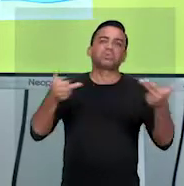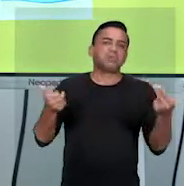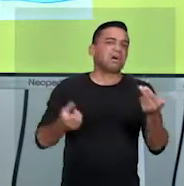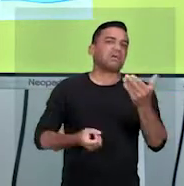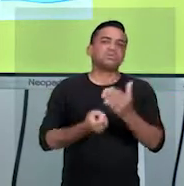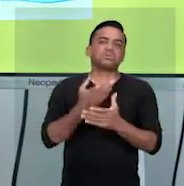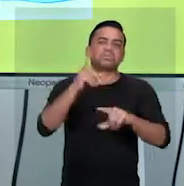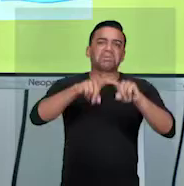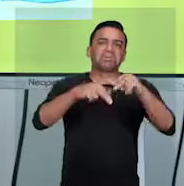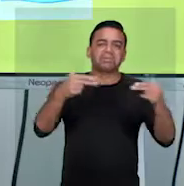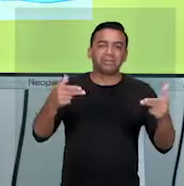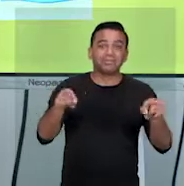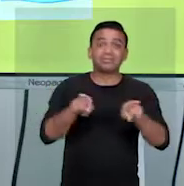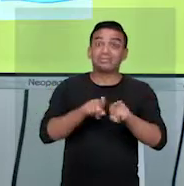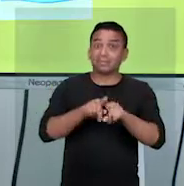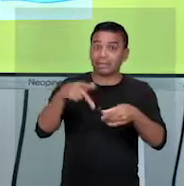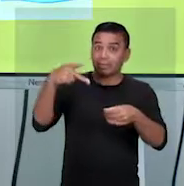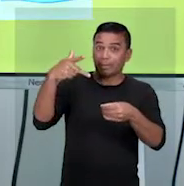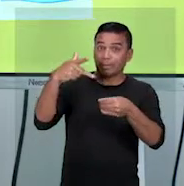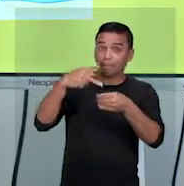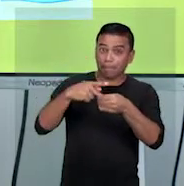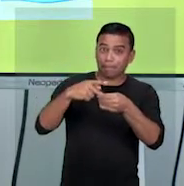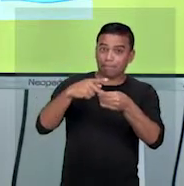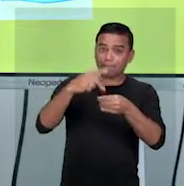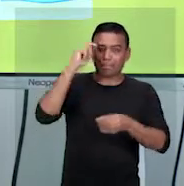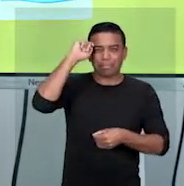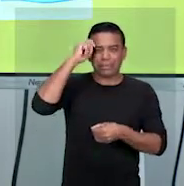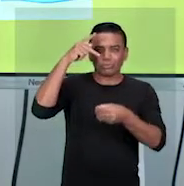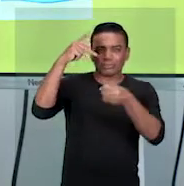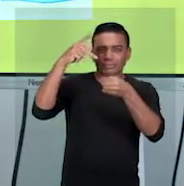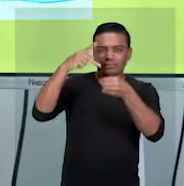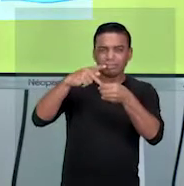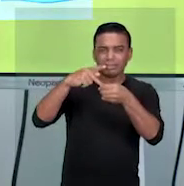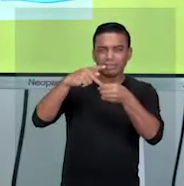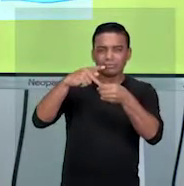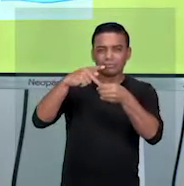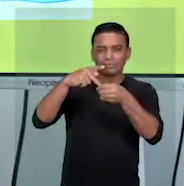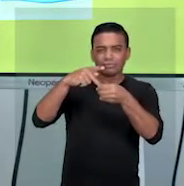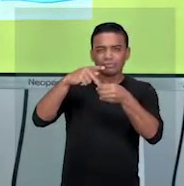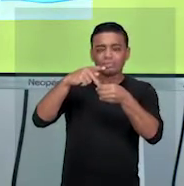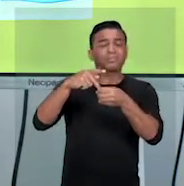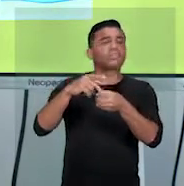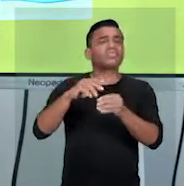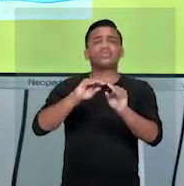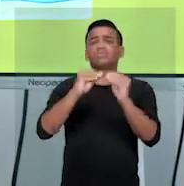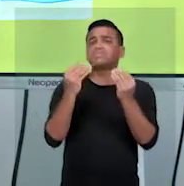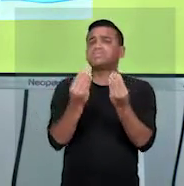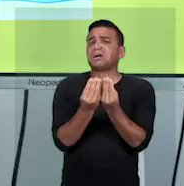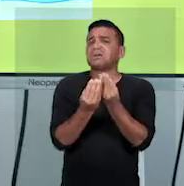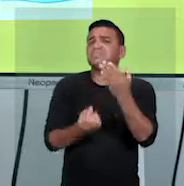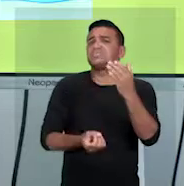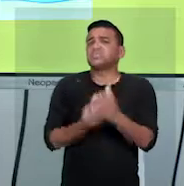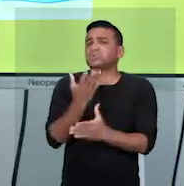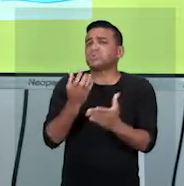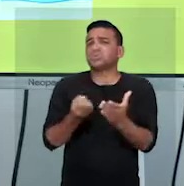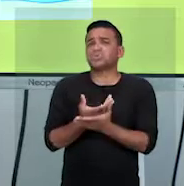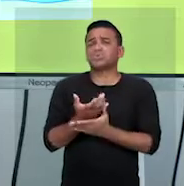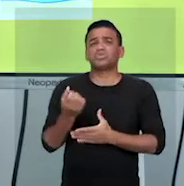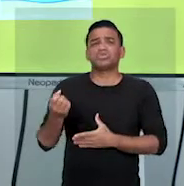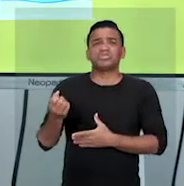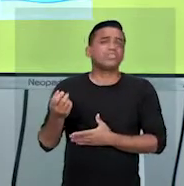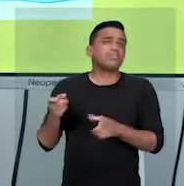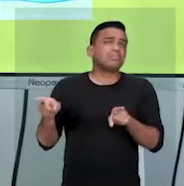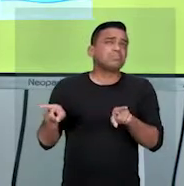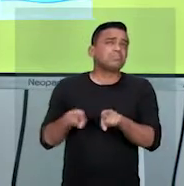contas, nós temos essa relação com o petróleo? Como que o petróleo traz aí tantas outras substâncias, né, a serem usadas no nosso